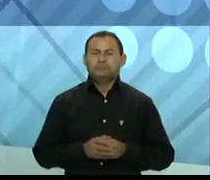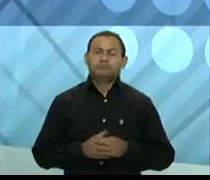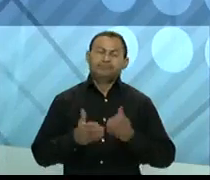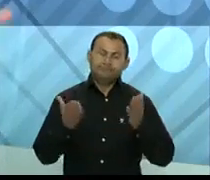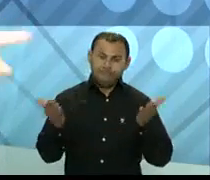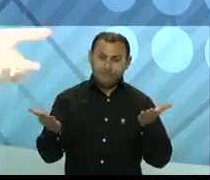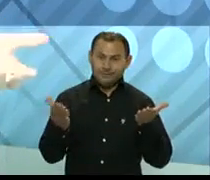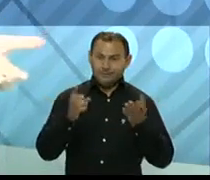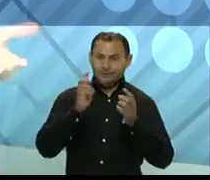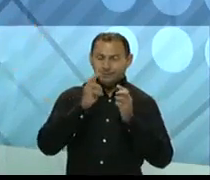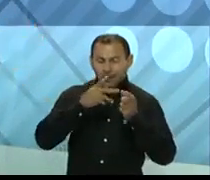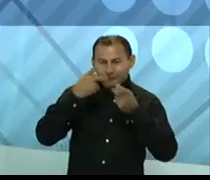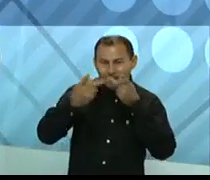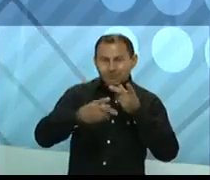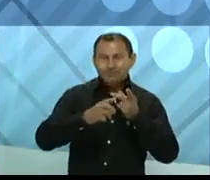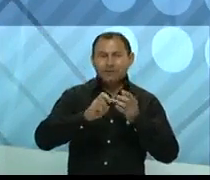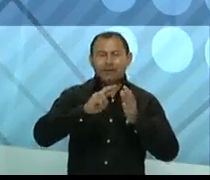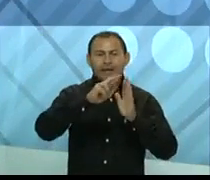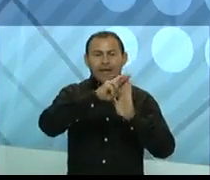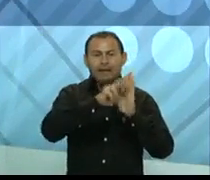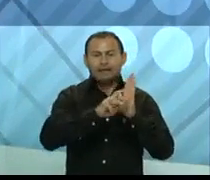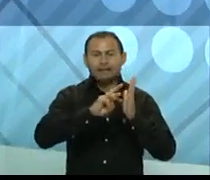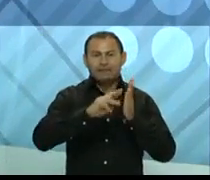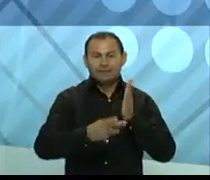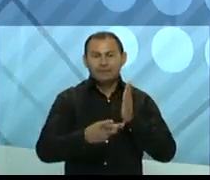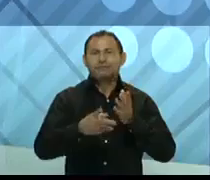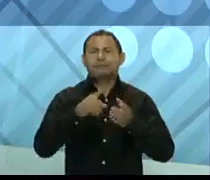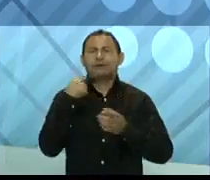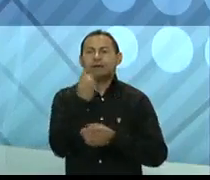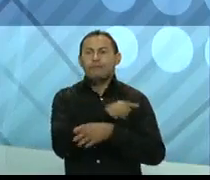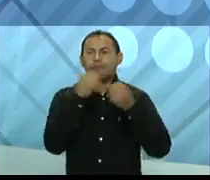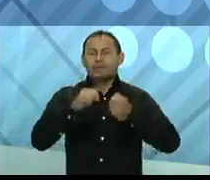Bom, então como nós estamos falando de regras de derivação, uma vez que a gente